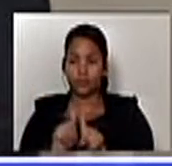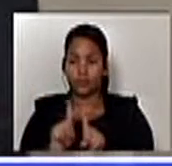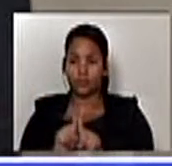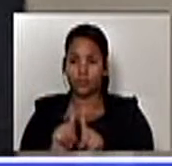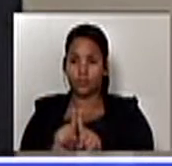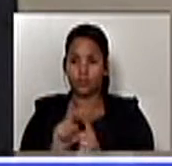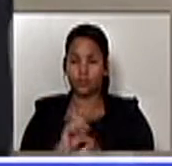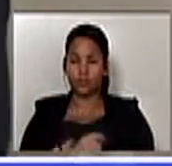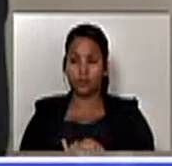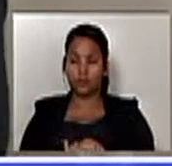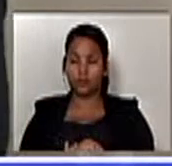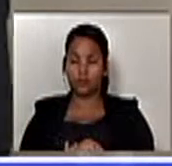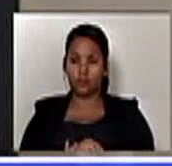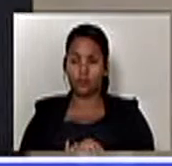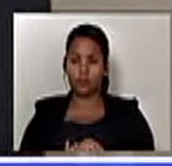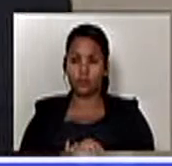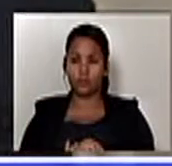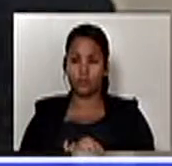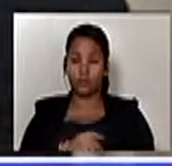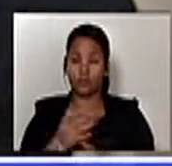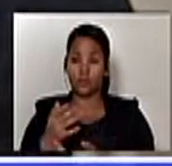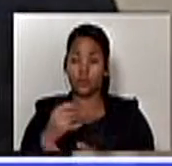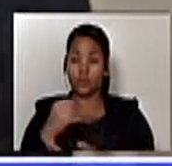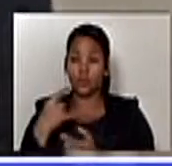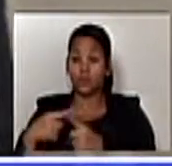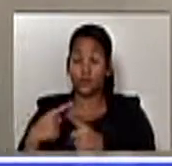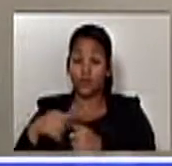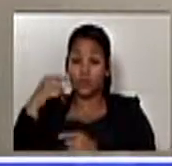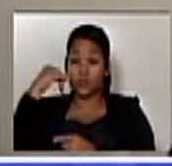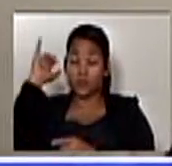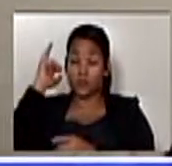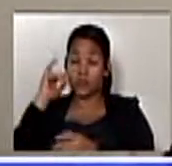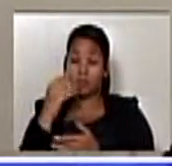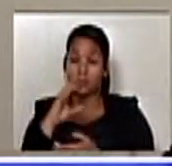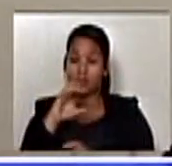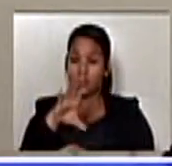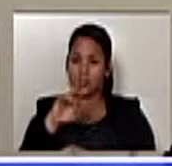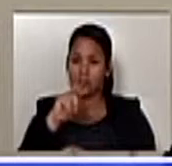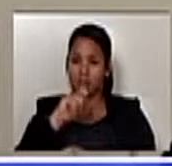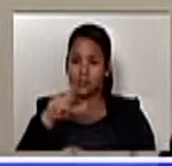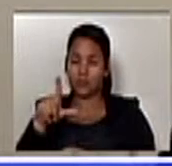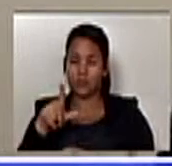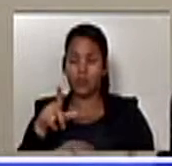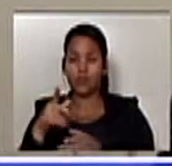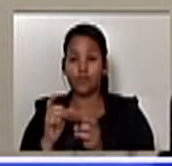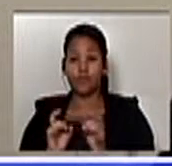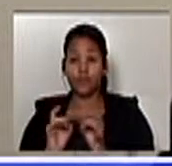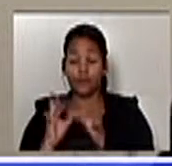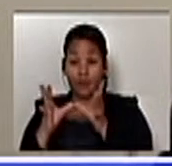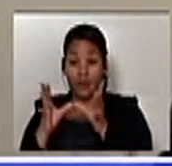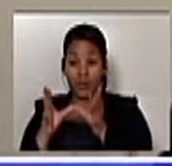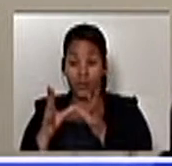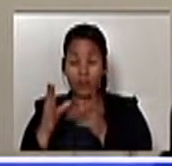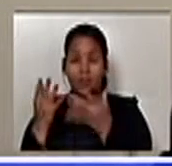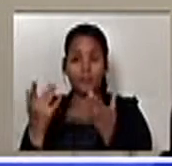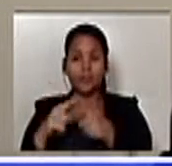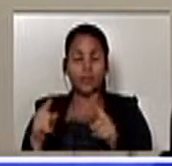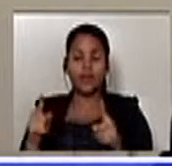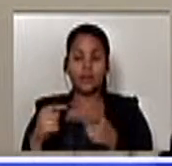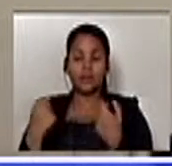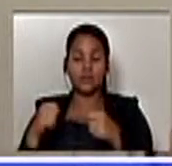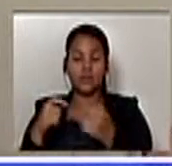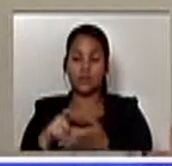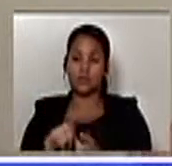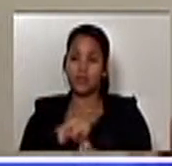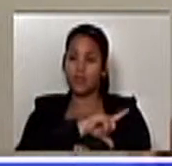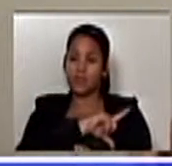no sentido de evitar que a CEAL entre em processo de venda, de avaliações, sem que o Estado resolva, os Estados